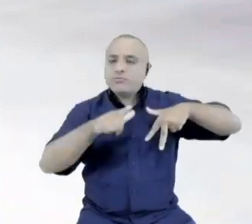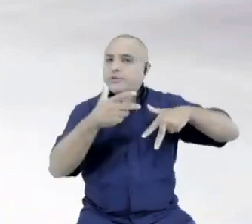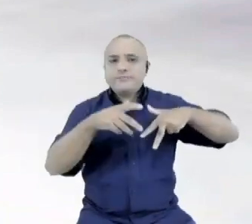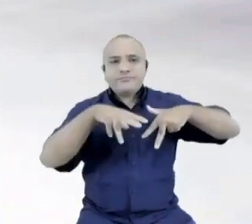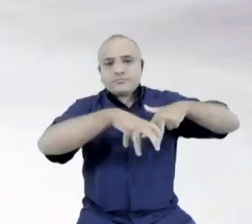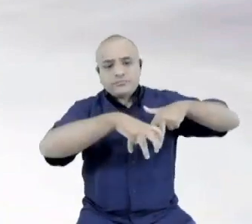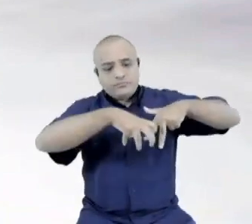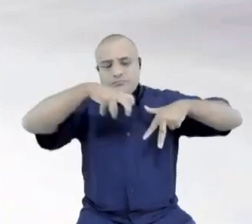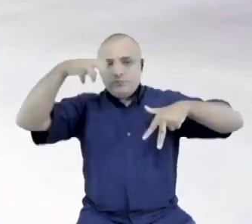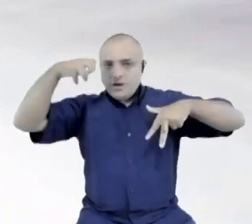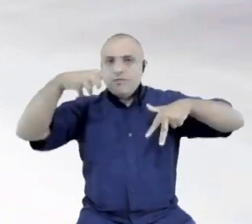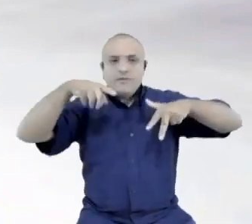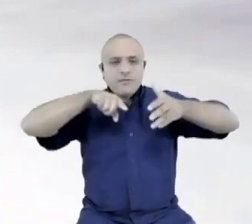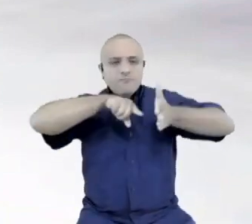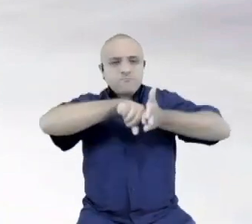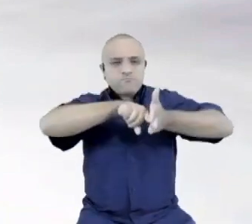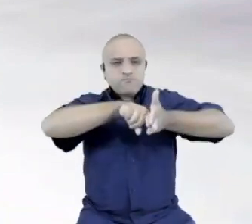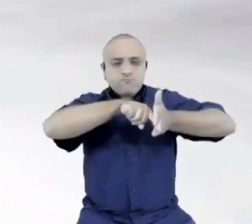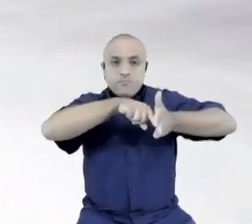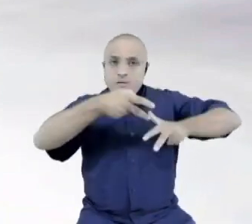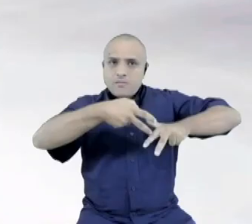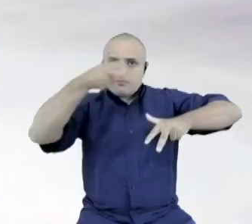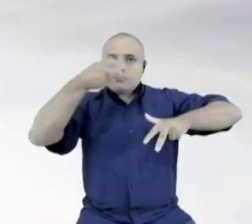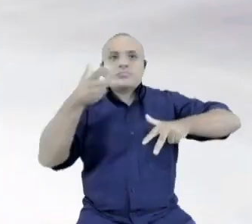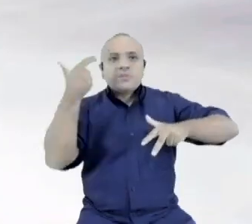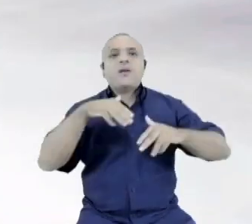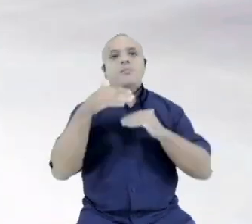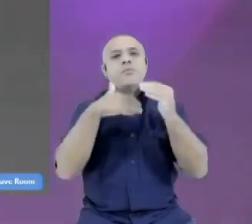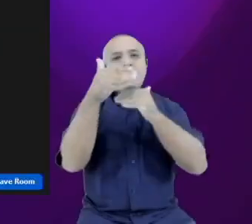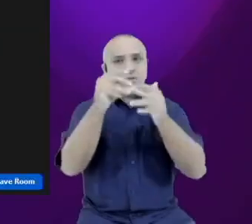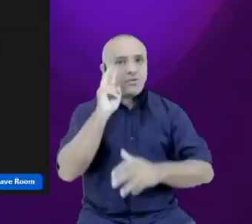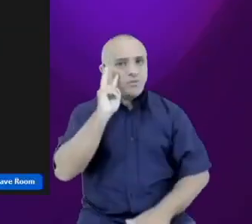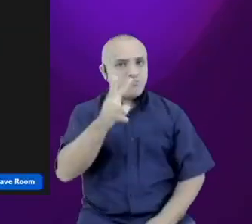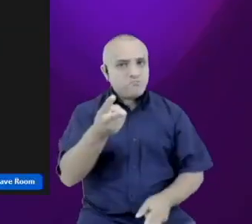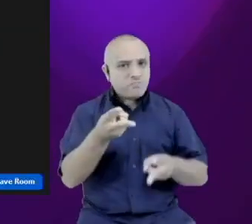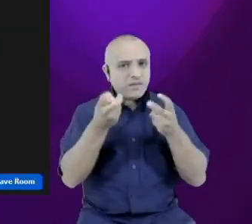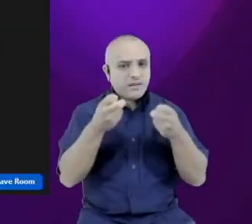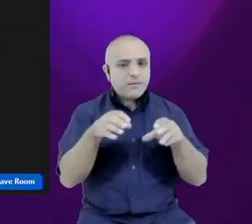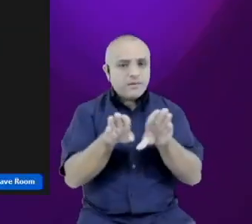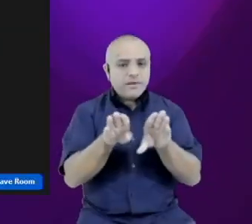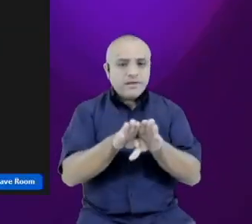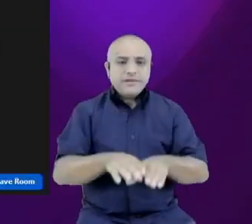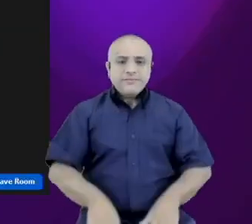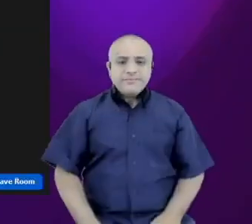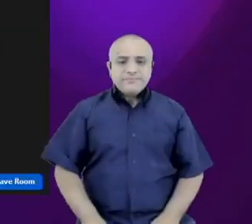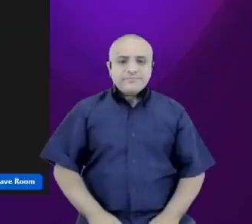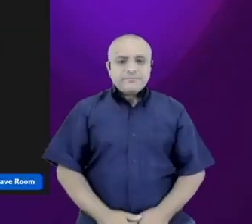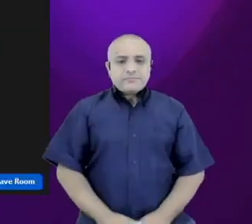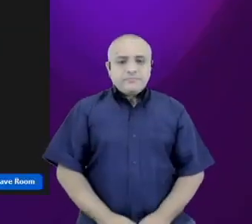e tudo mais. Então, isso é uma evolução que eu vejo mesmo. É isso.